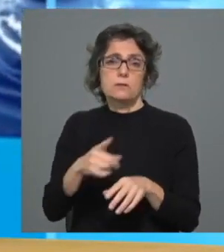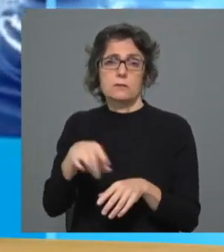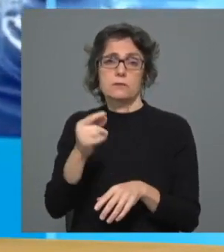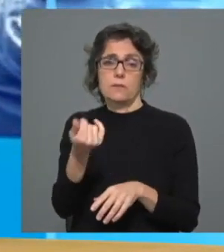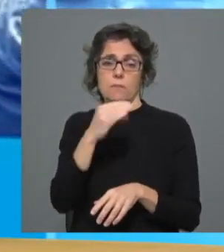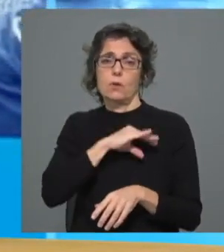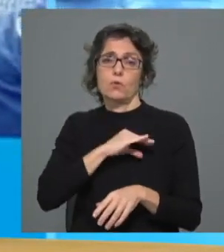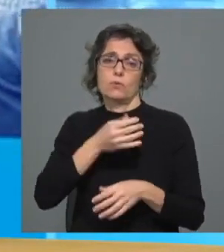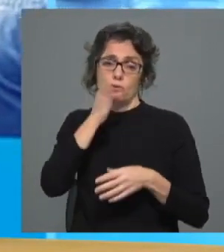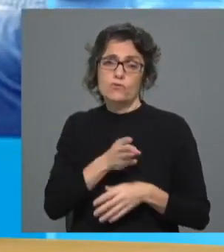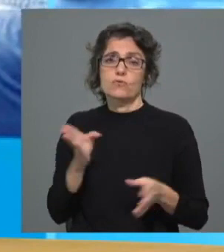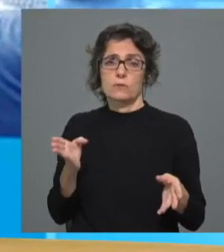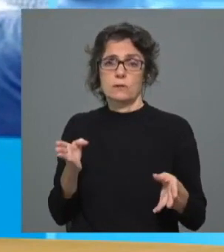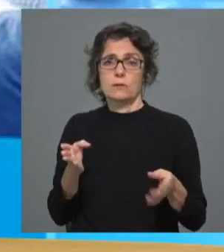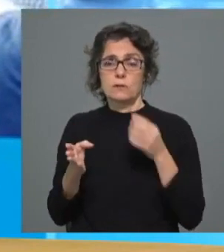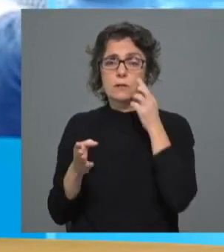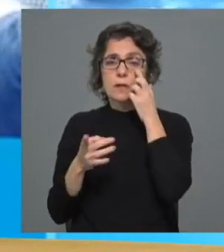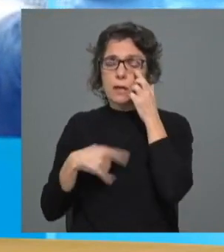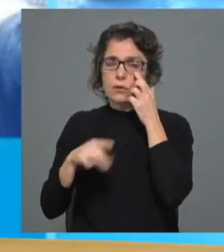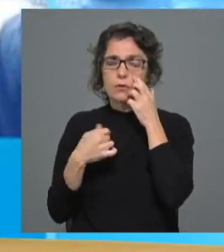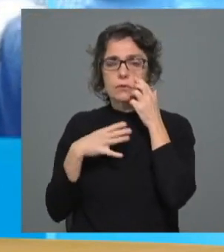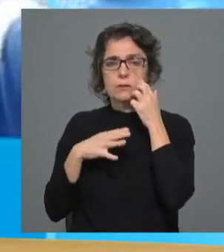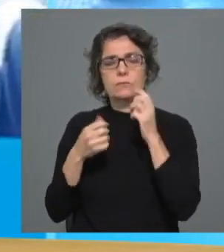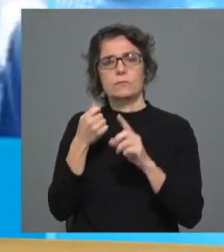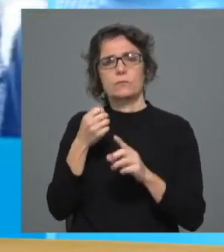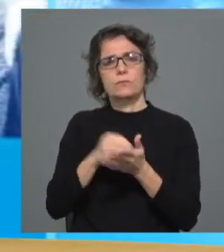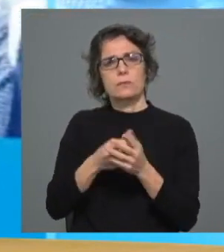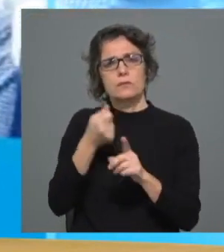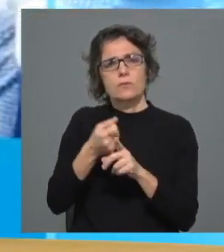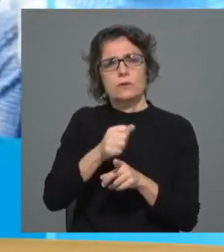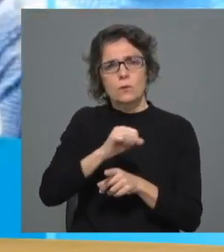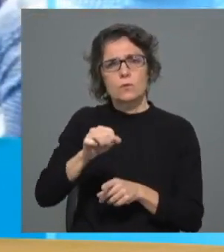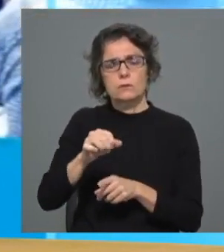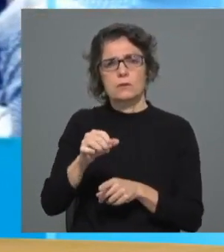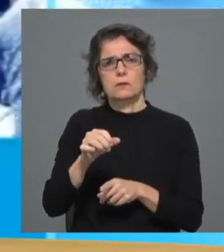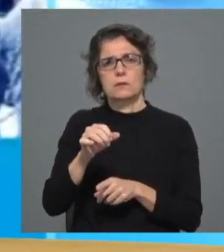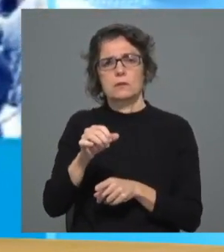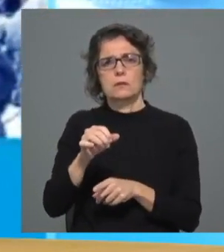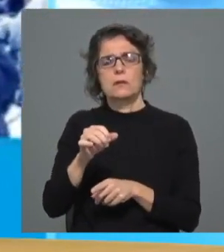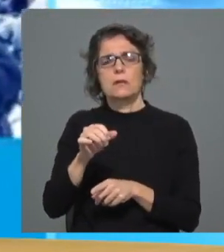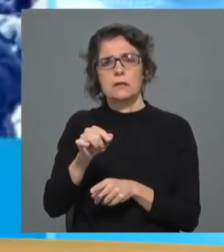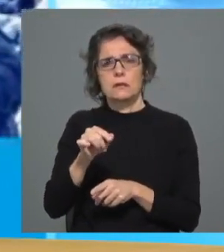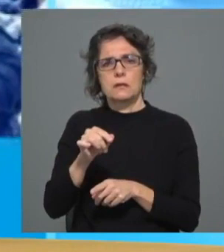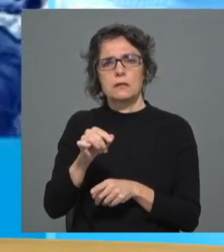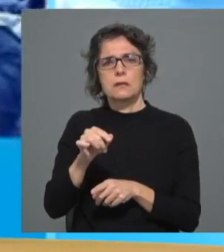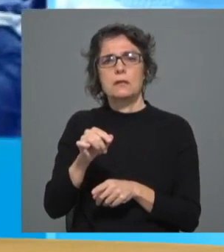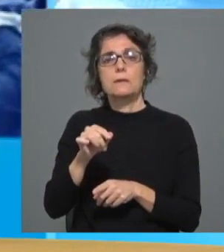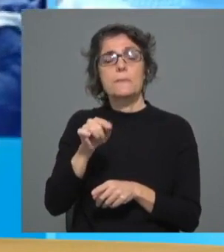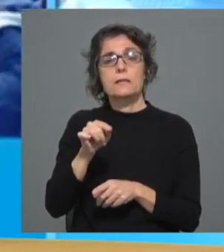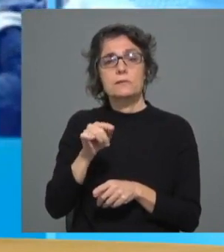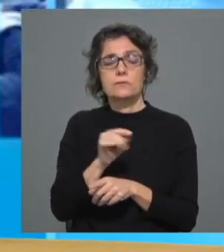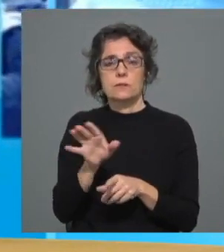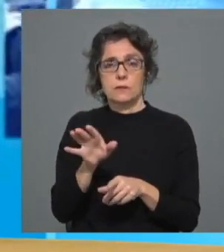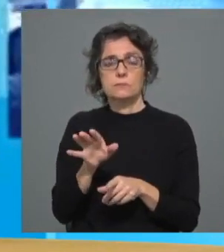do combate à pobreza deve ser também, e de uma forma primordial, também o